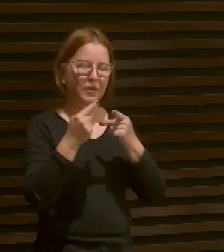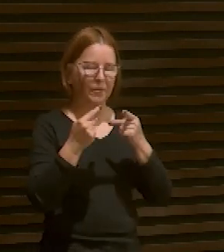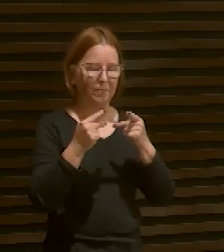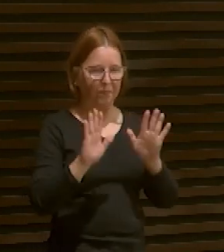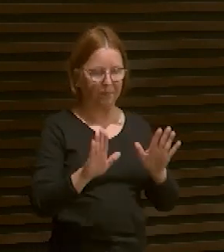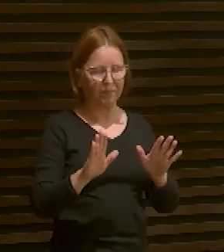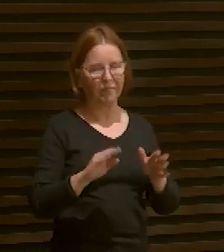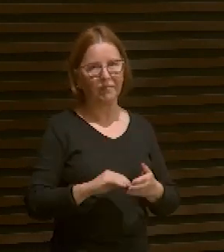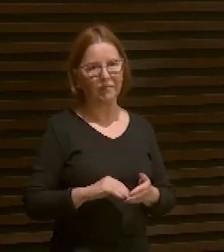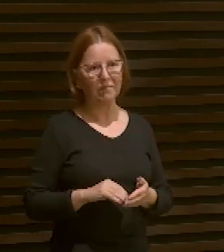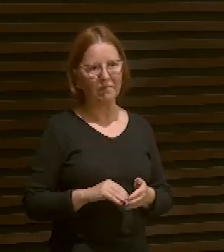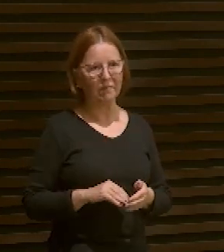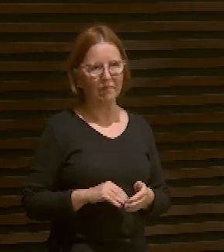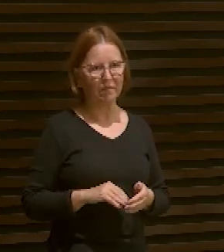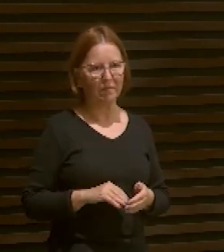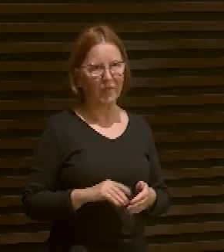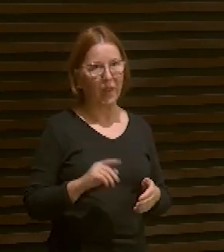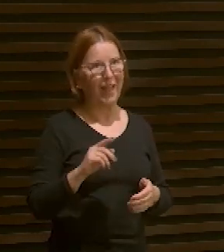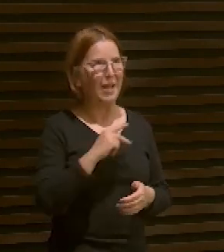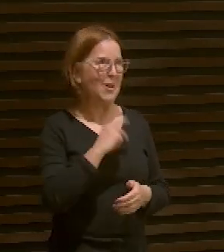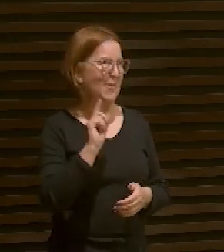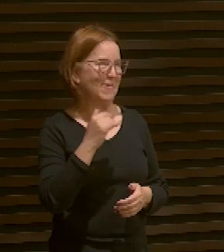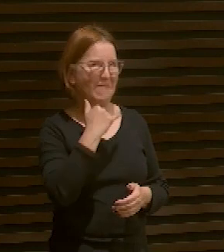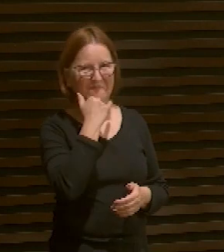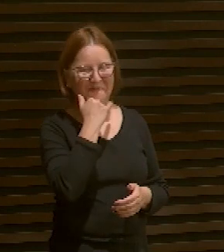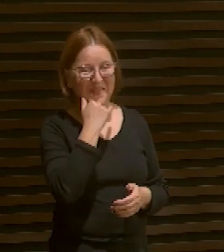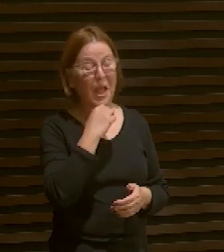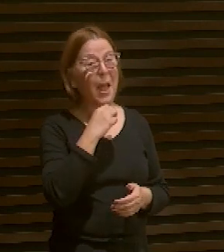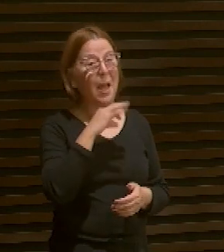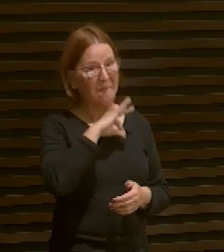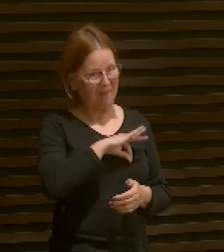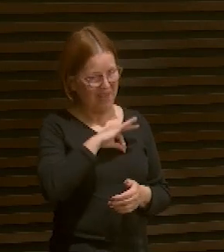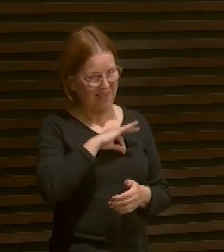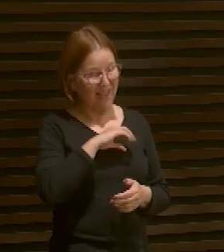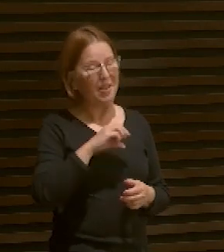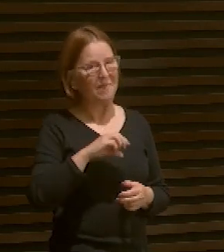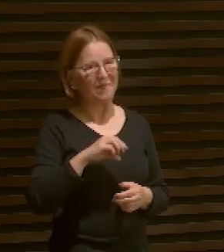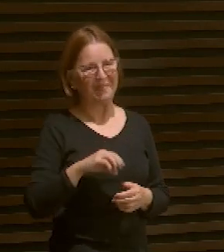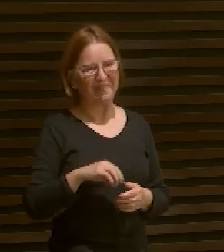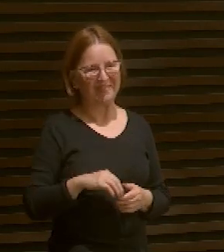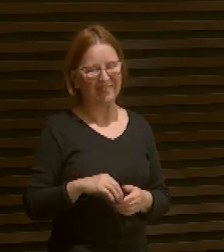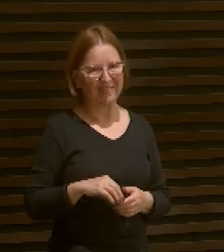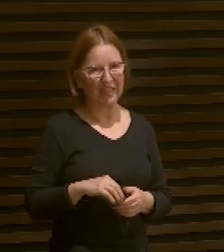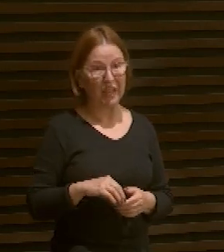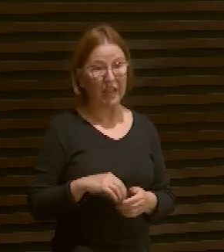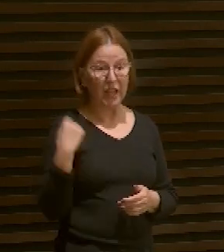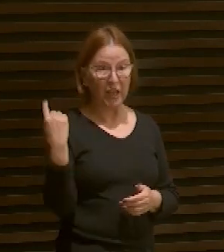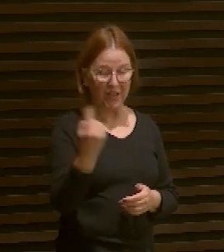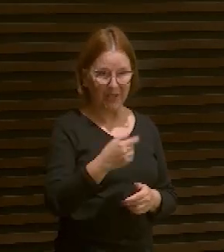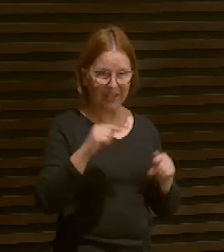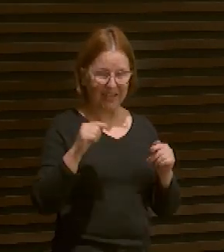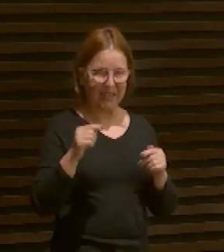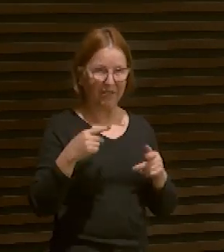olha, Paulo não, Mateus. Mateus está dizendo o seguinte, olha, nós estamos aqui tratando